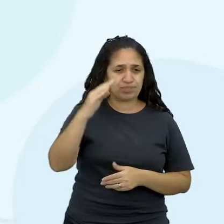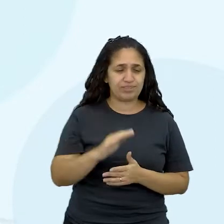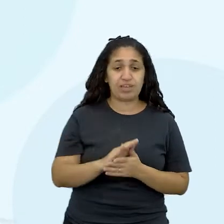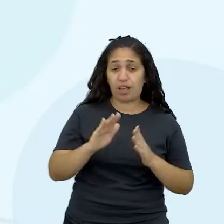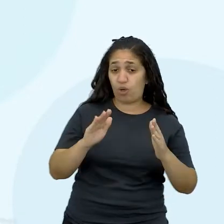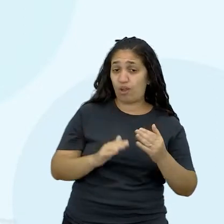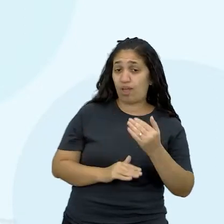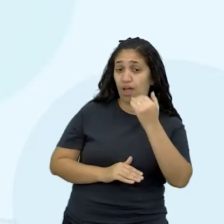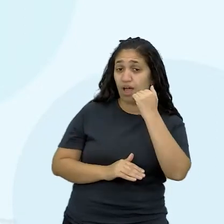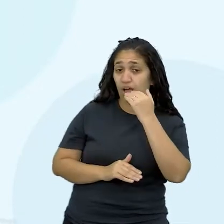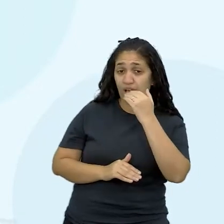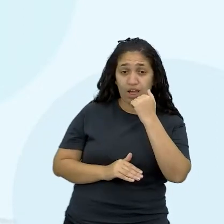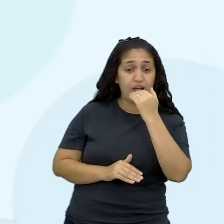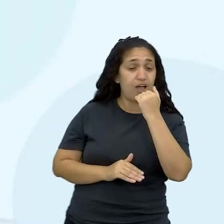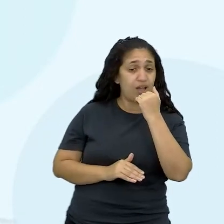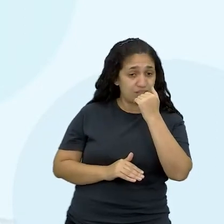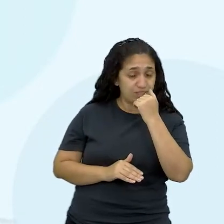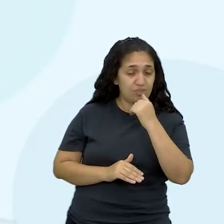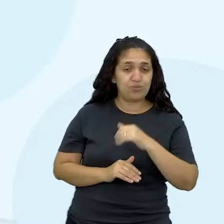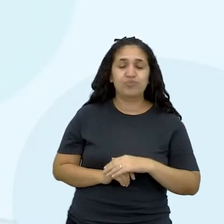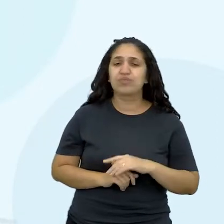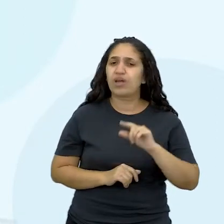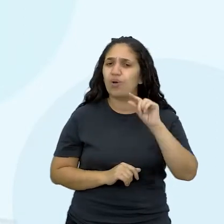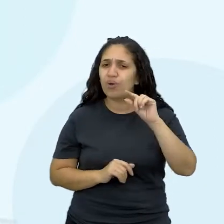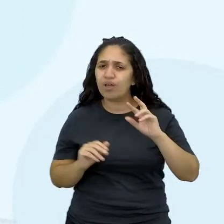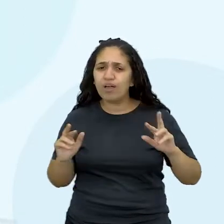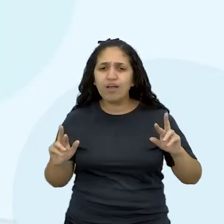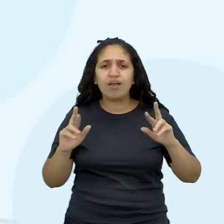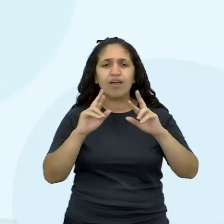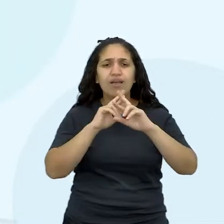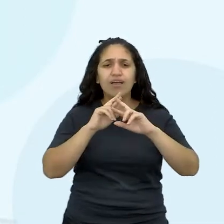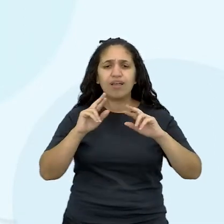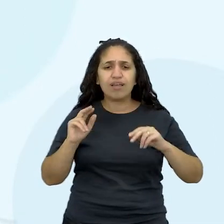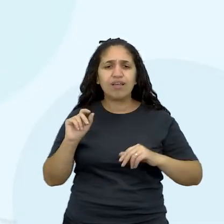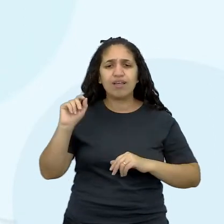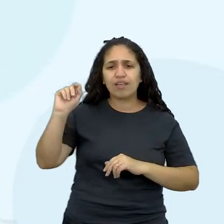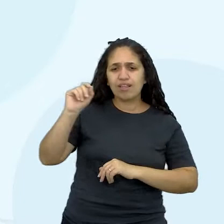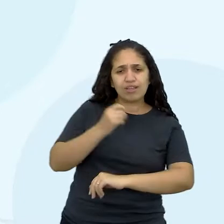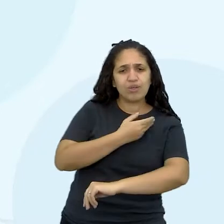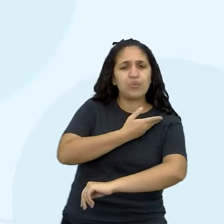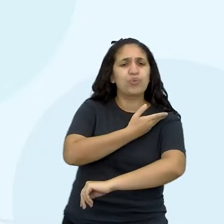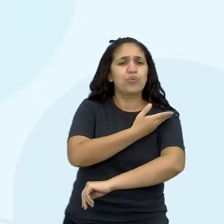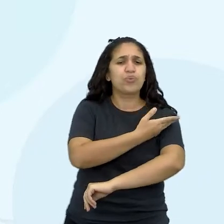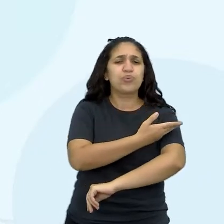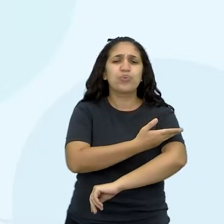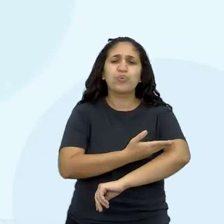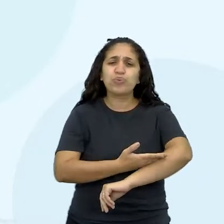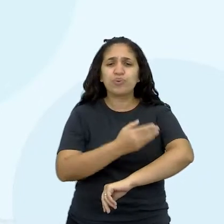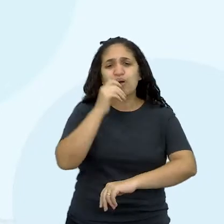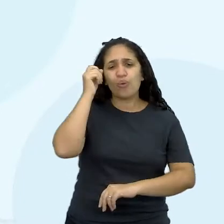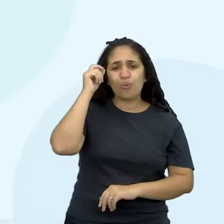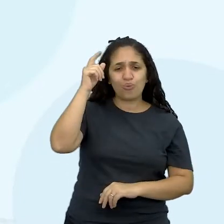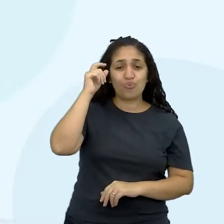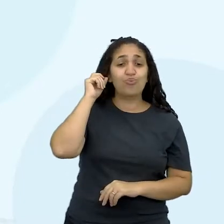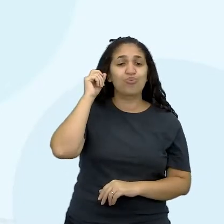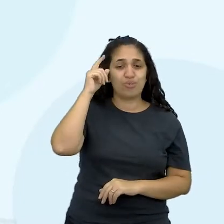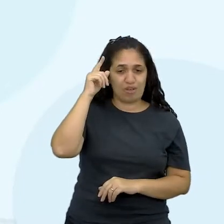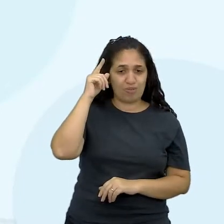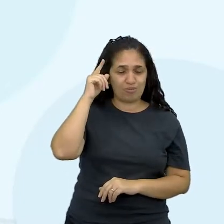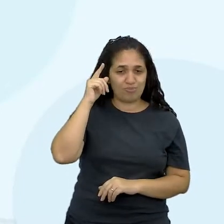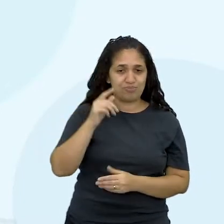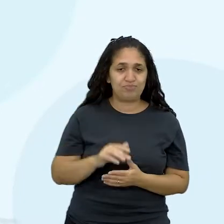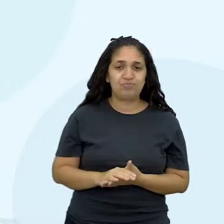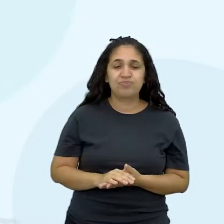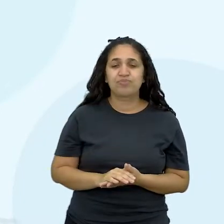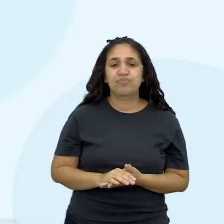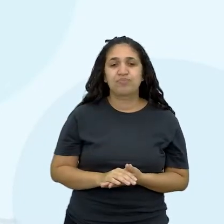e alimentar-se também está relacionado aqui, olha, com um hábito cultural. Então, eu